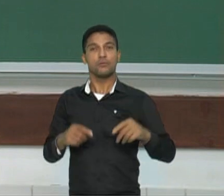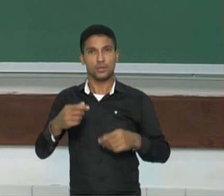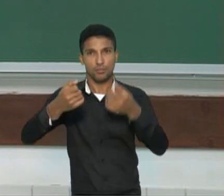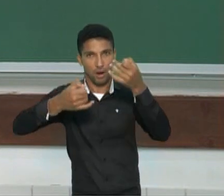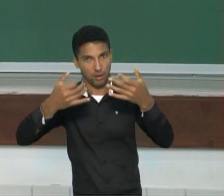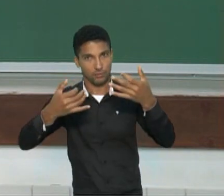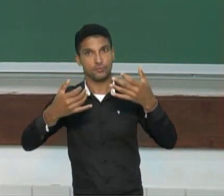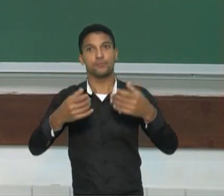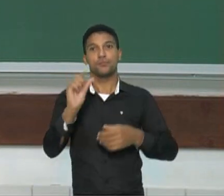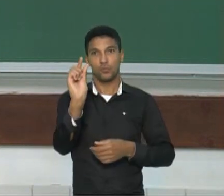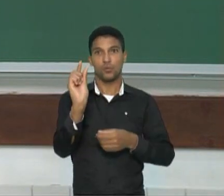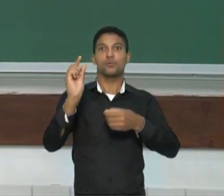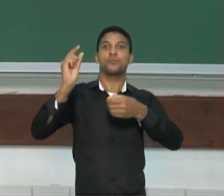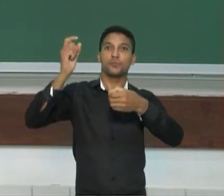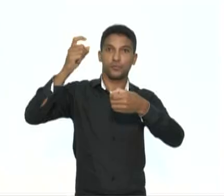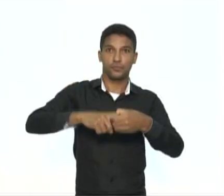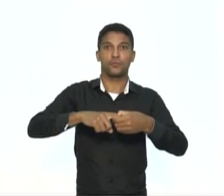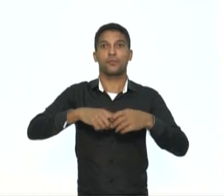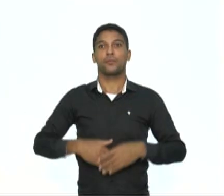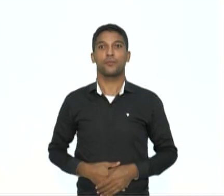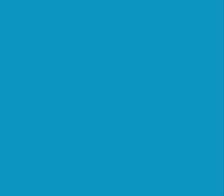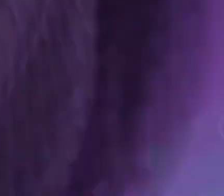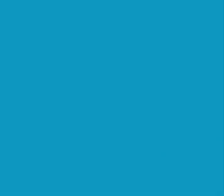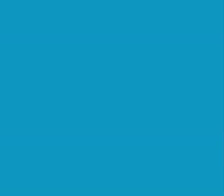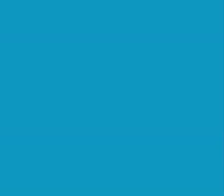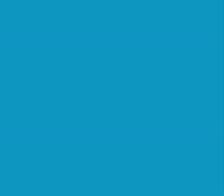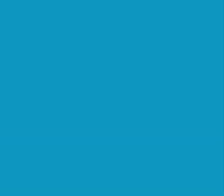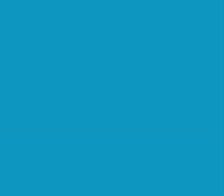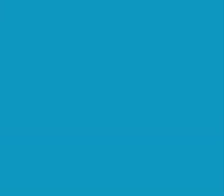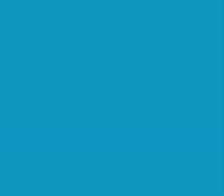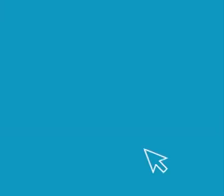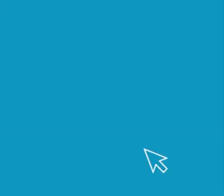aquela de Costa, né? Eu respondo essa.